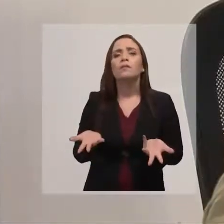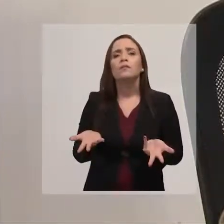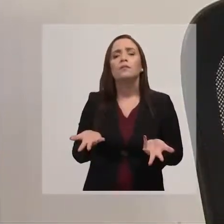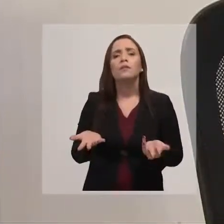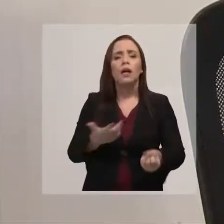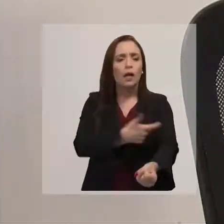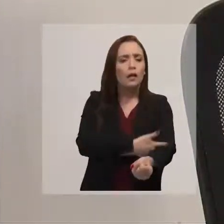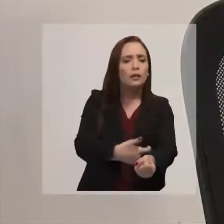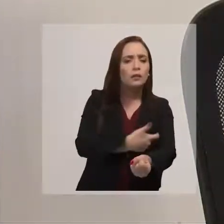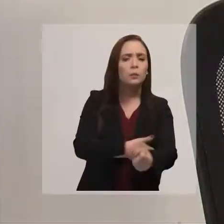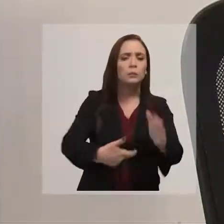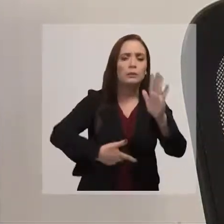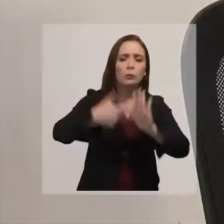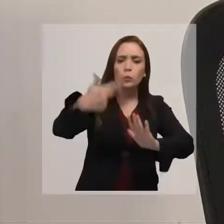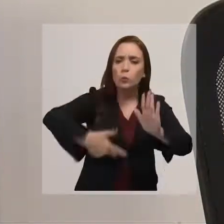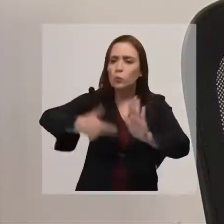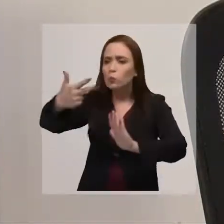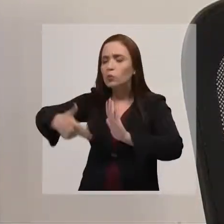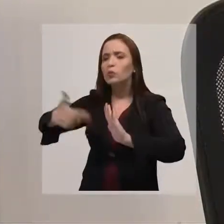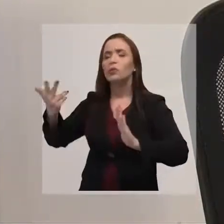está exames e cirurgias